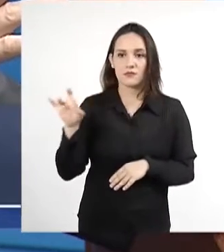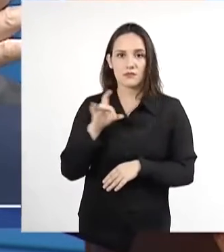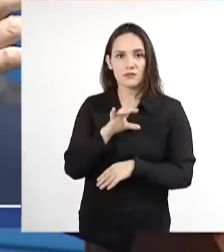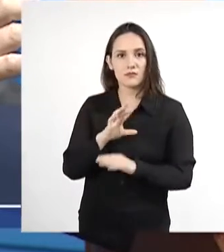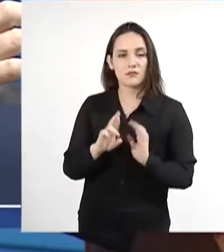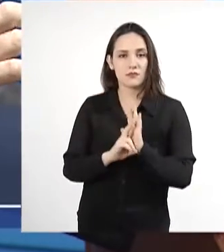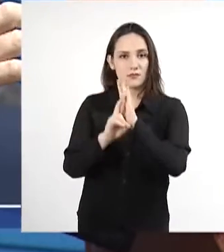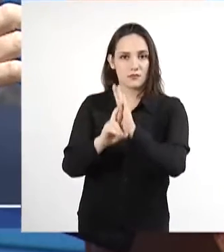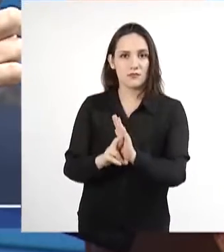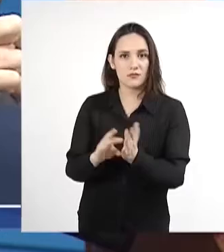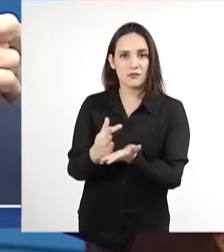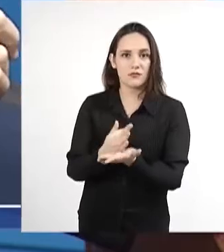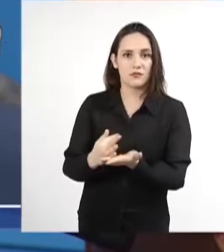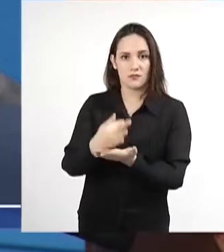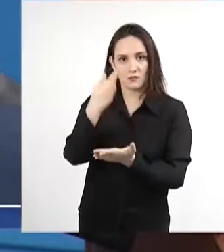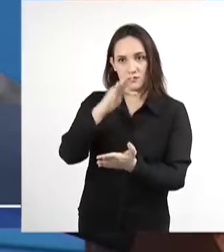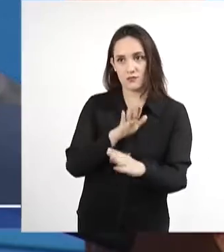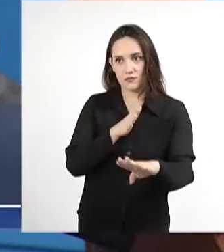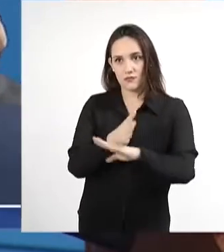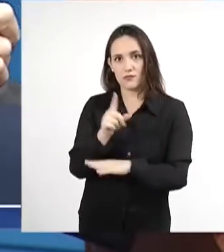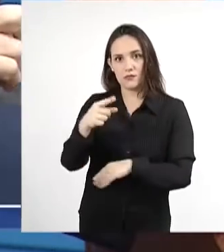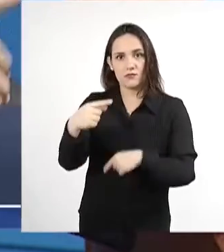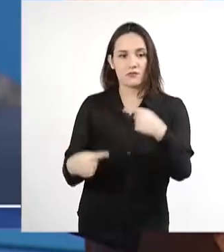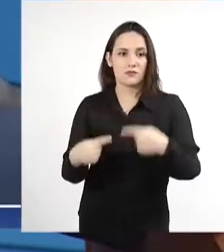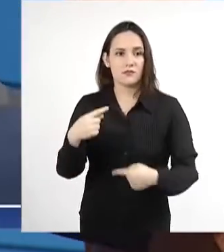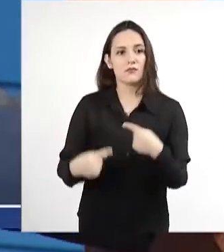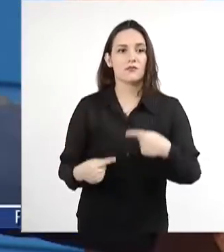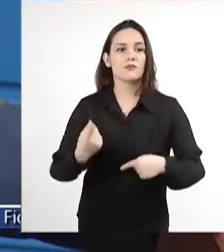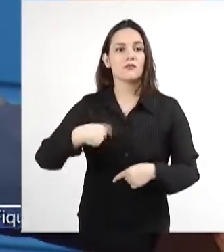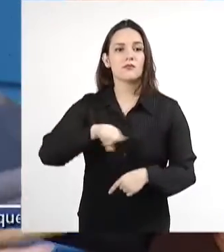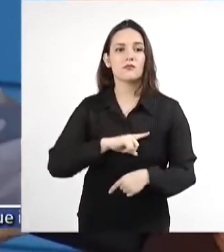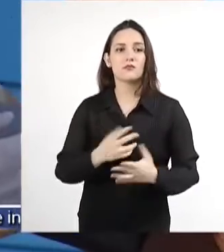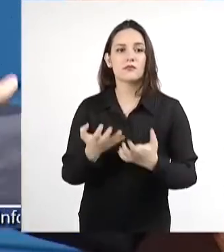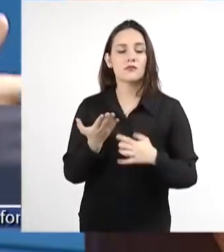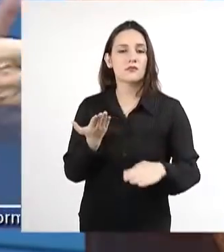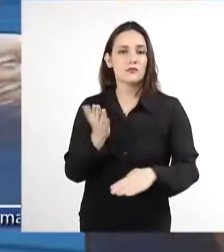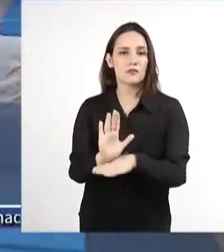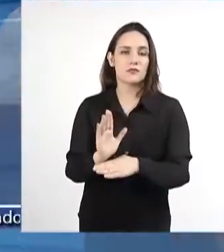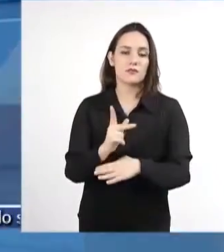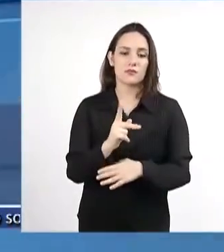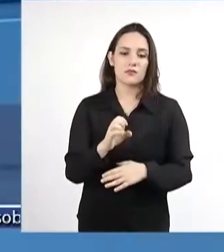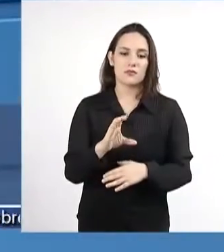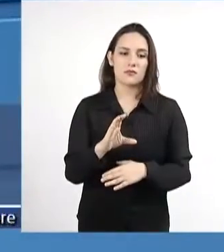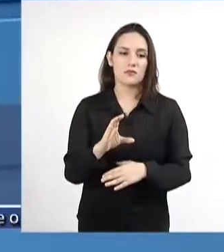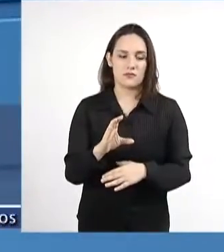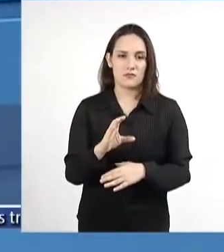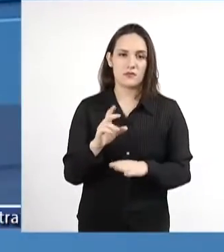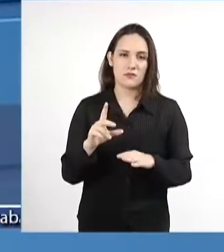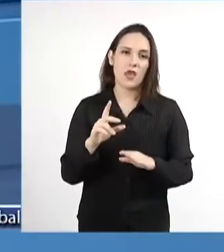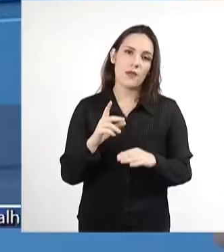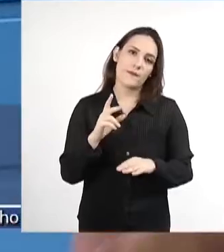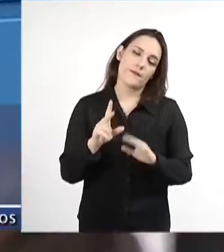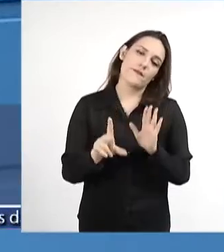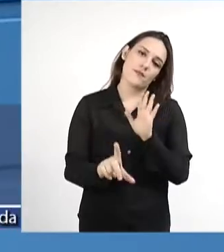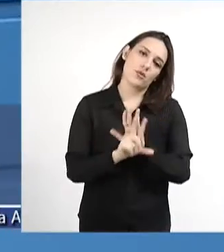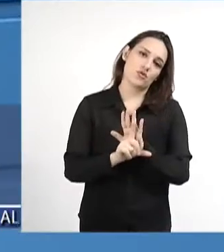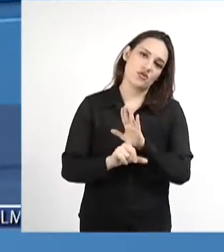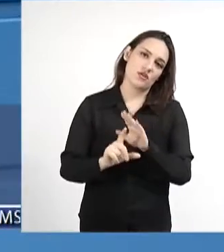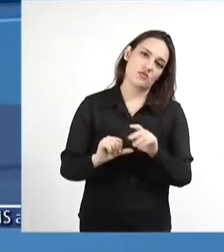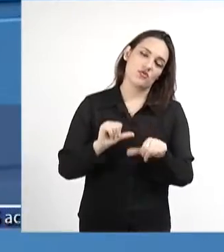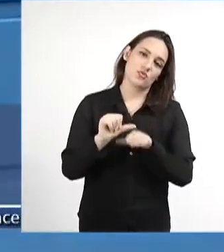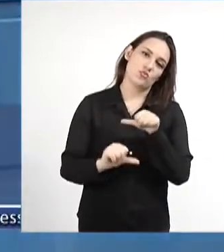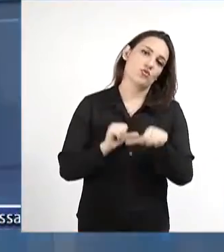desse fórum vai participar também, e nós estamos lá apoiando que a PEC caminhe e que a PEC paralela exista, só num